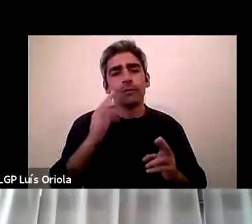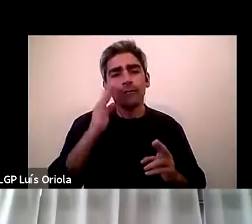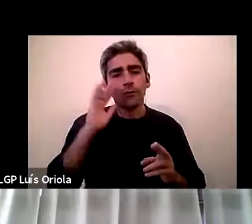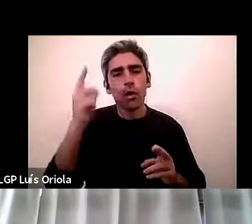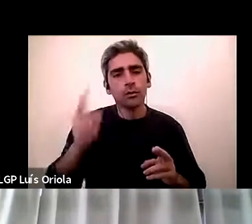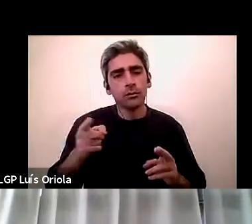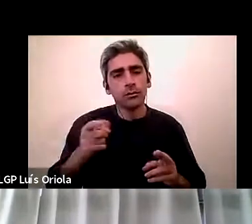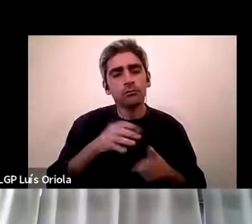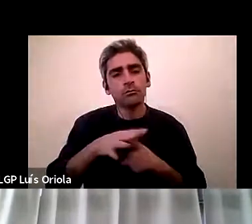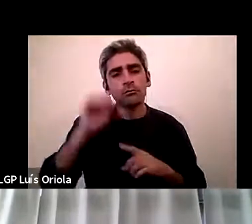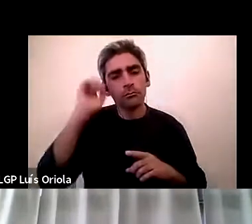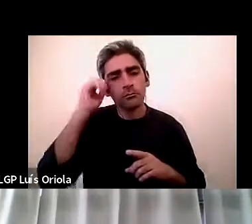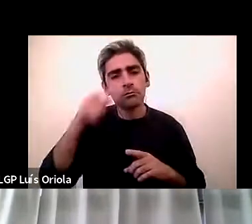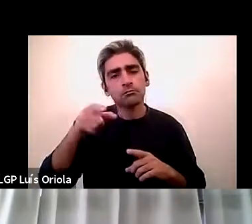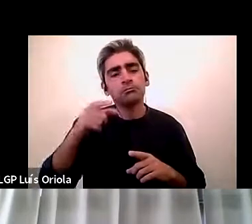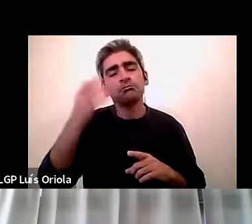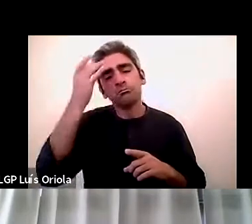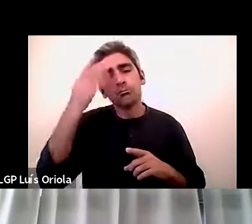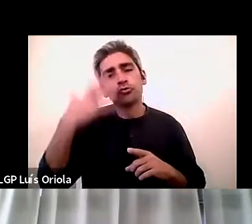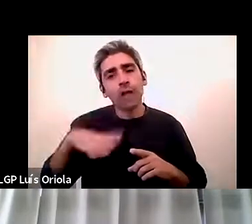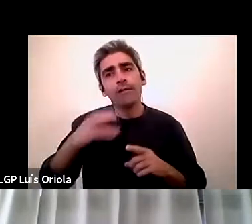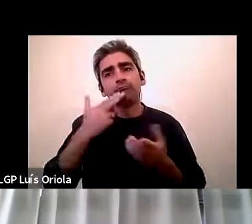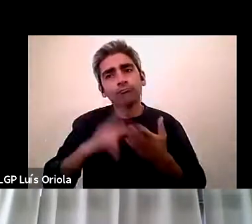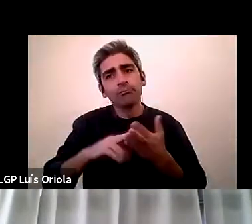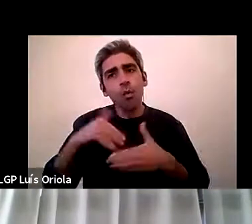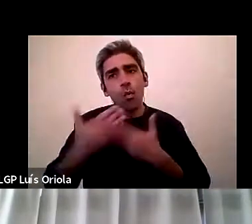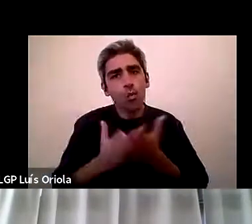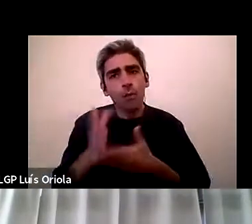Que impactos gostaria que se verificassem?